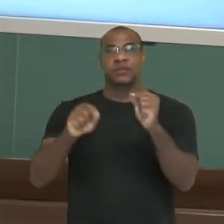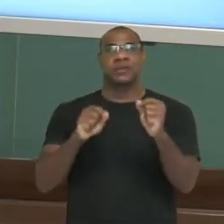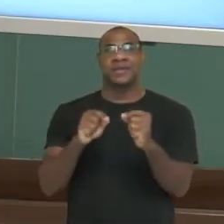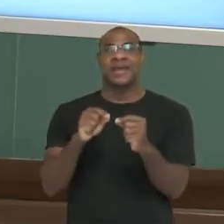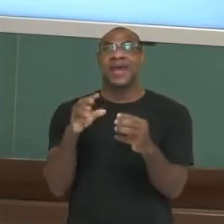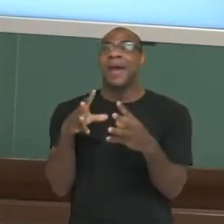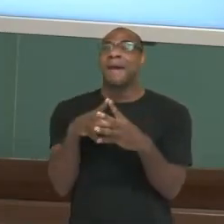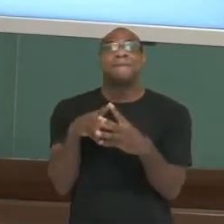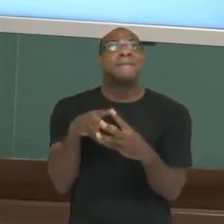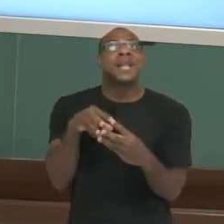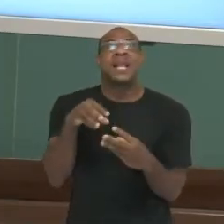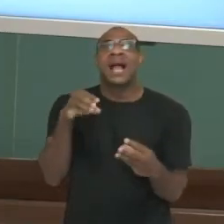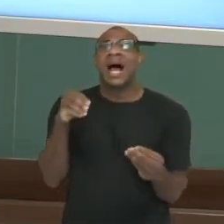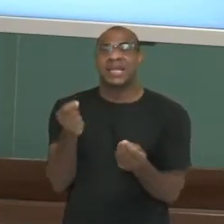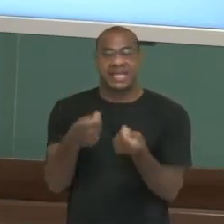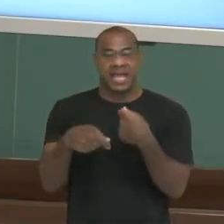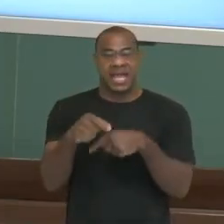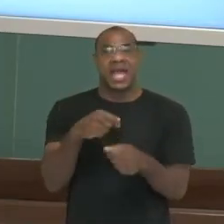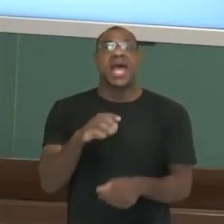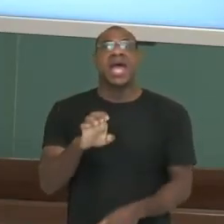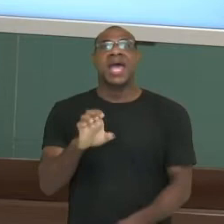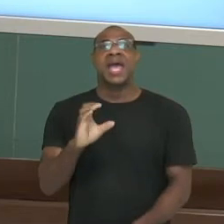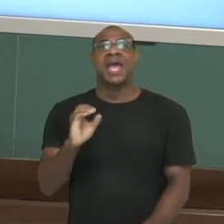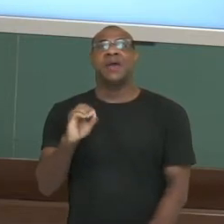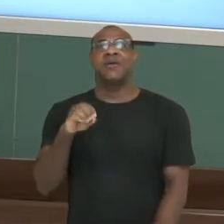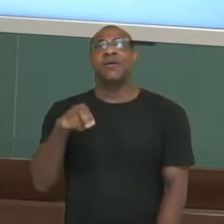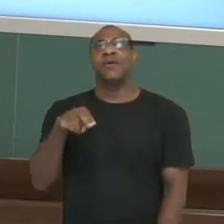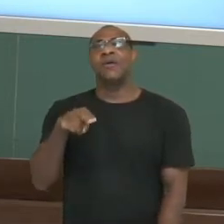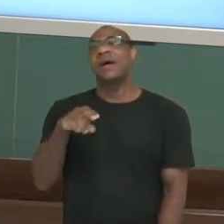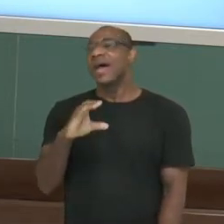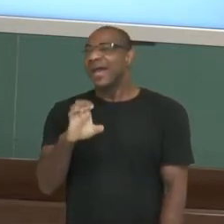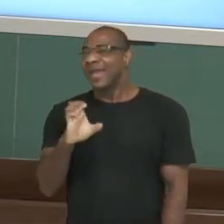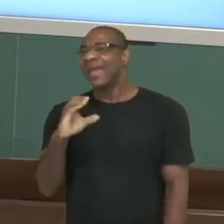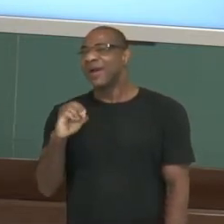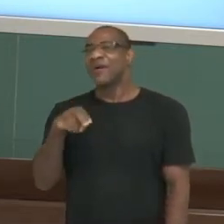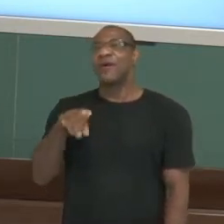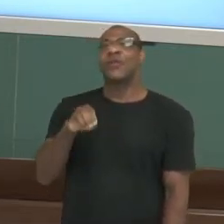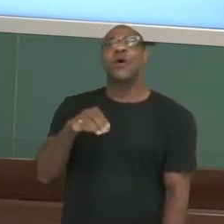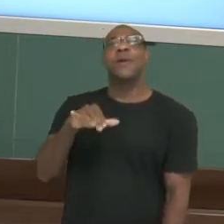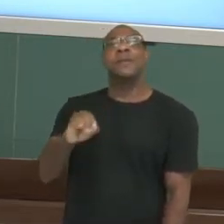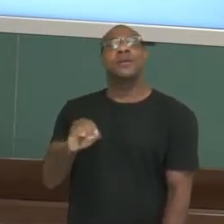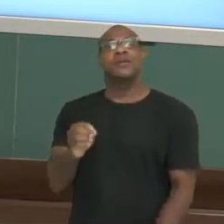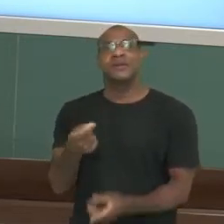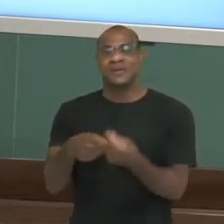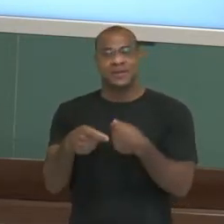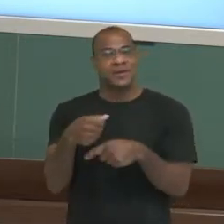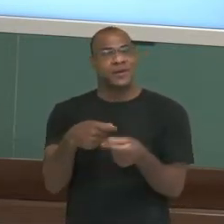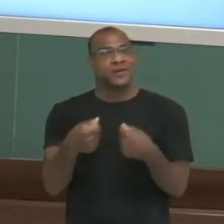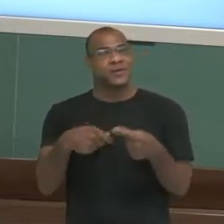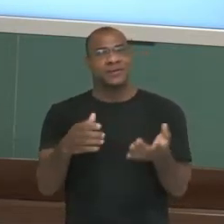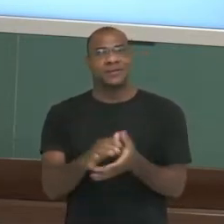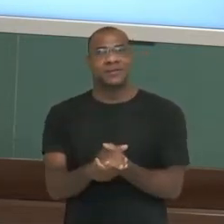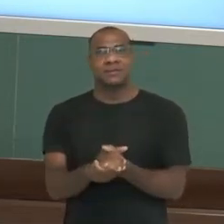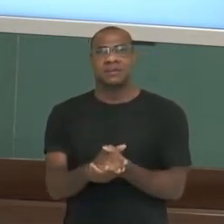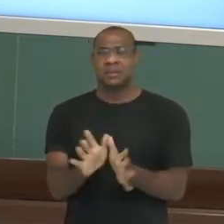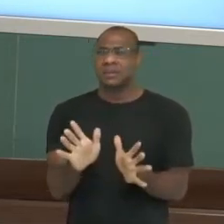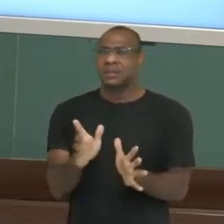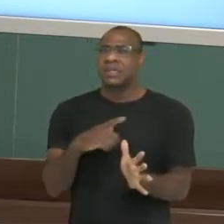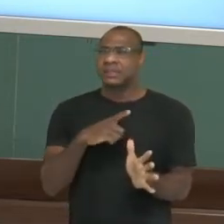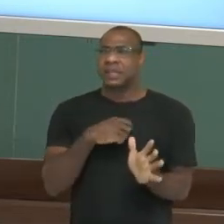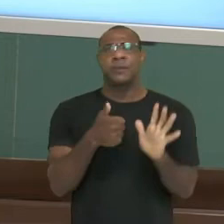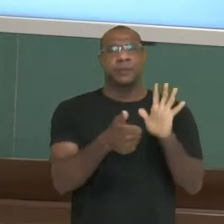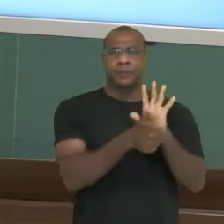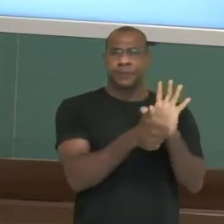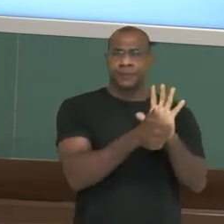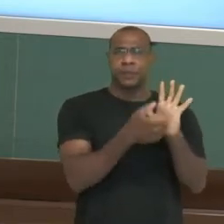milagre econômico brasileiro nesta aula. O que é isso? Seus aspectos positivos, o seu lado negativo